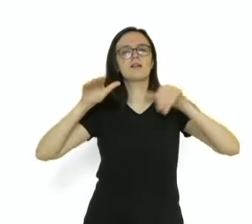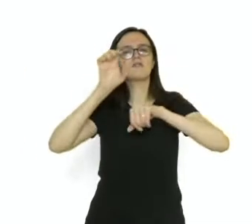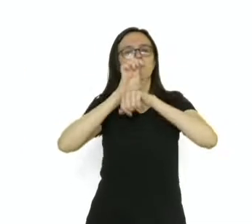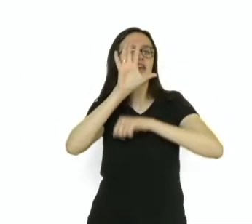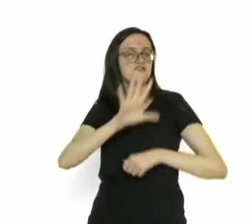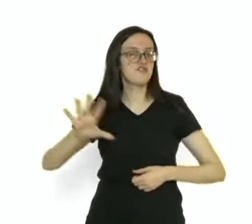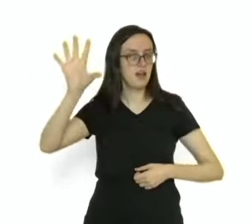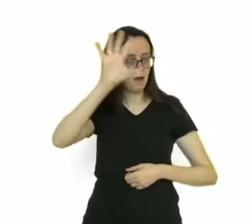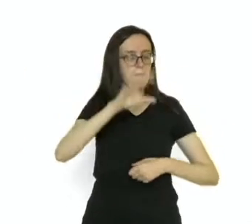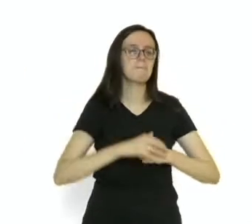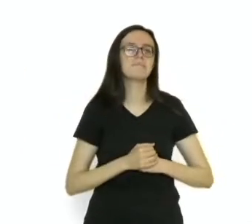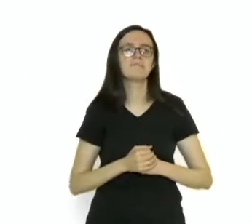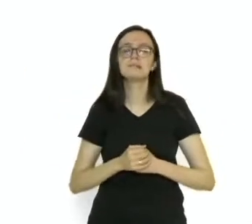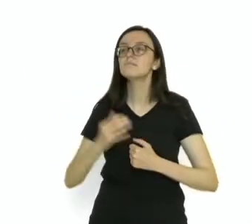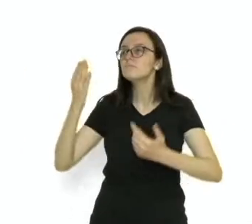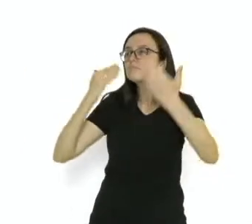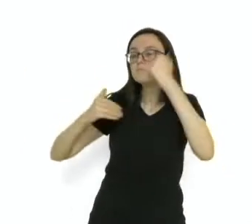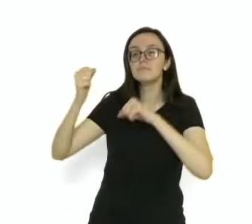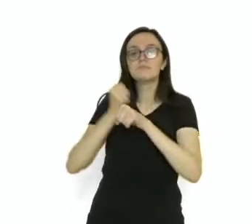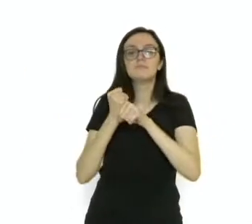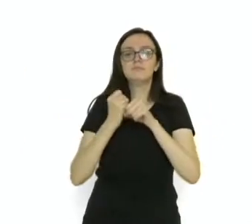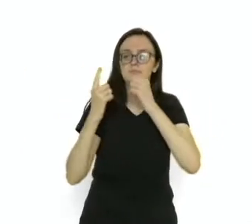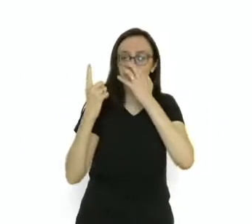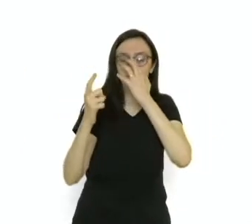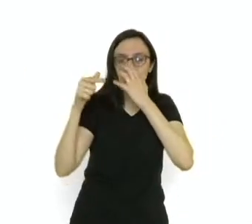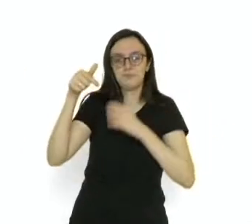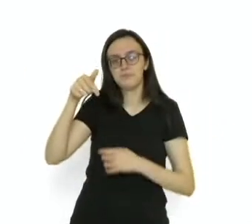Estados Gerais, isso no ano de